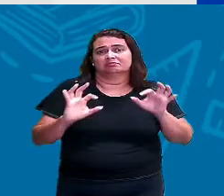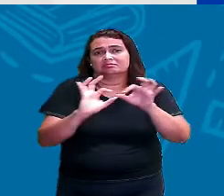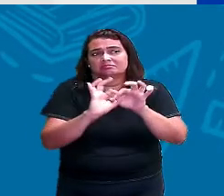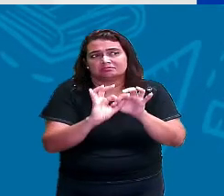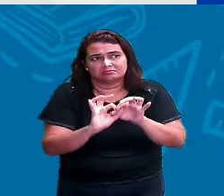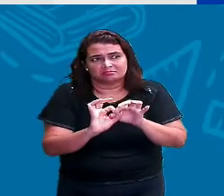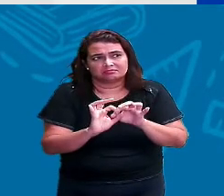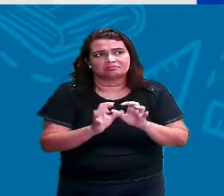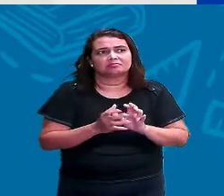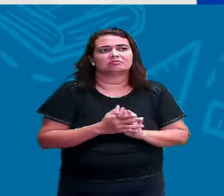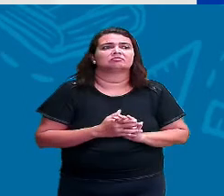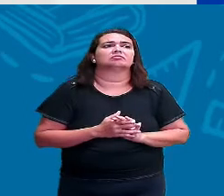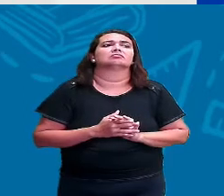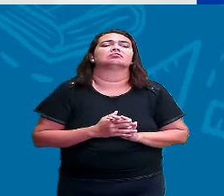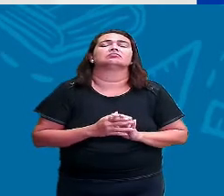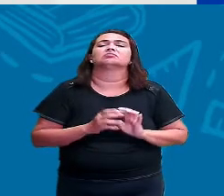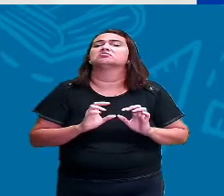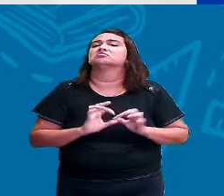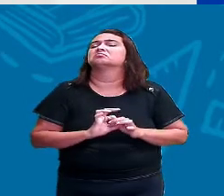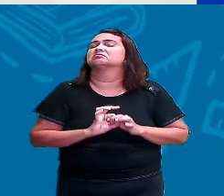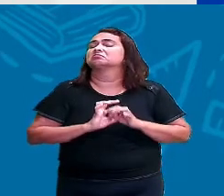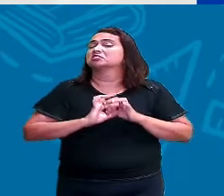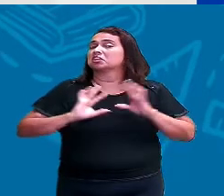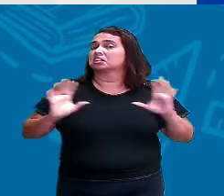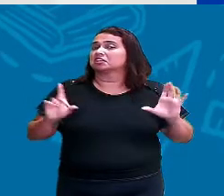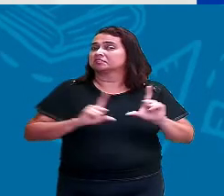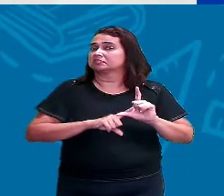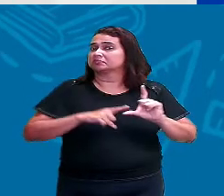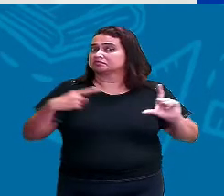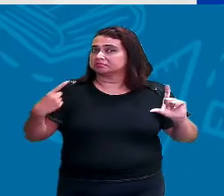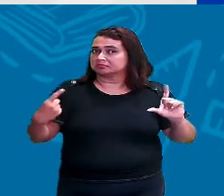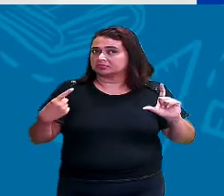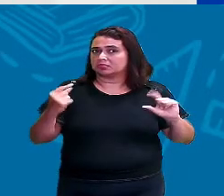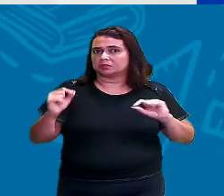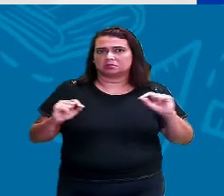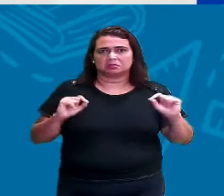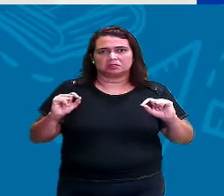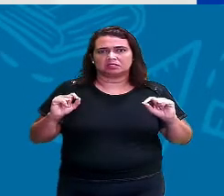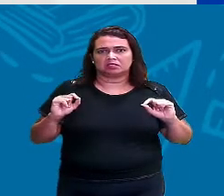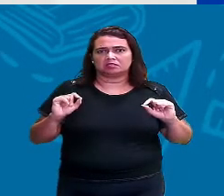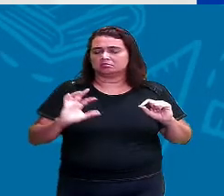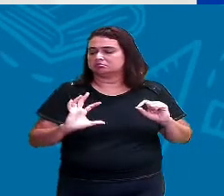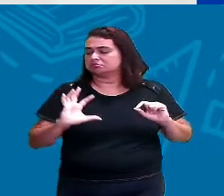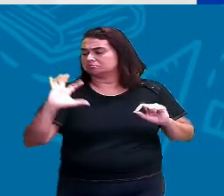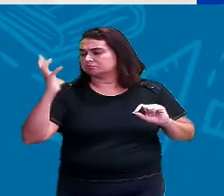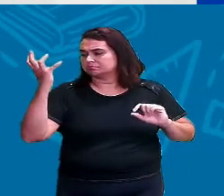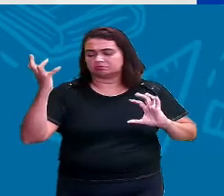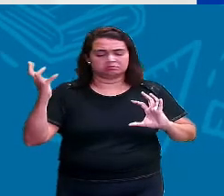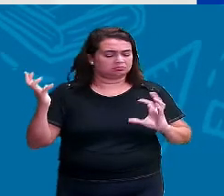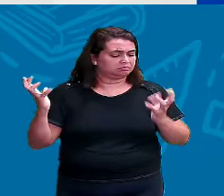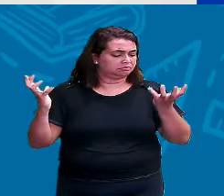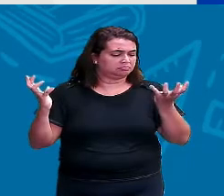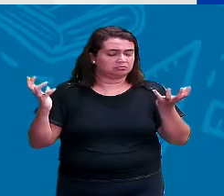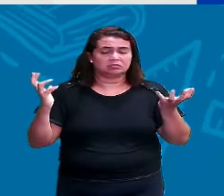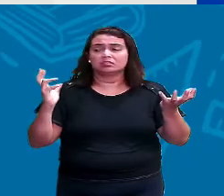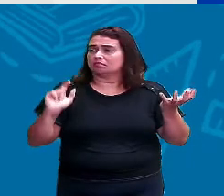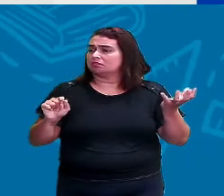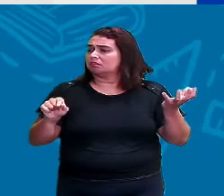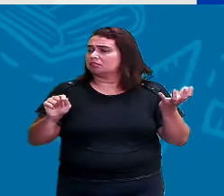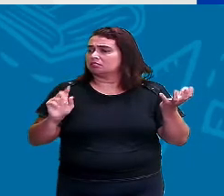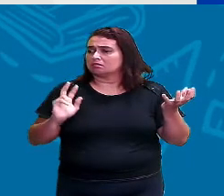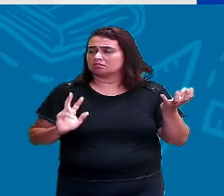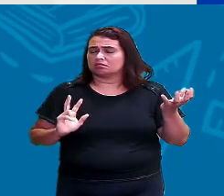tá certo? Já o evento independente, eles não afetam um aos outros.